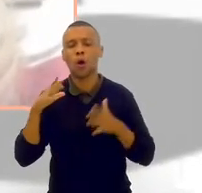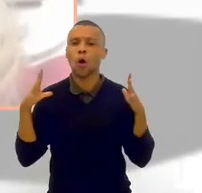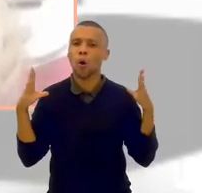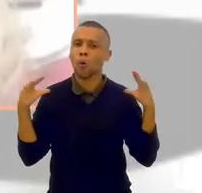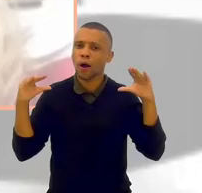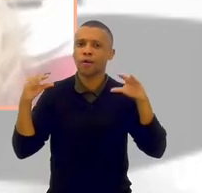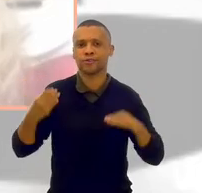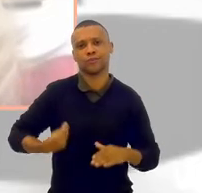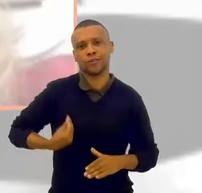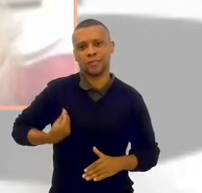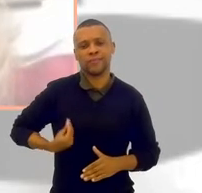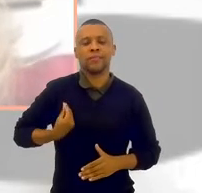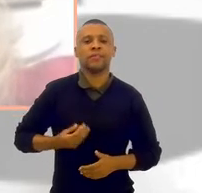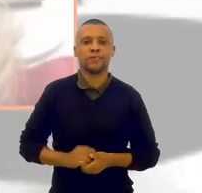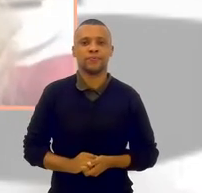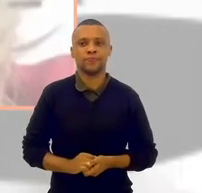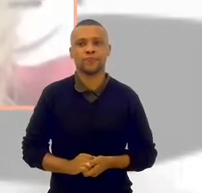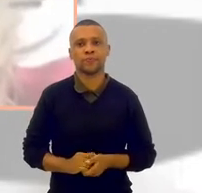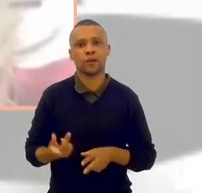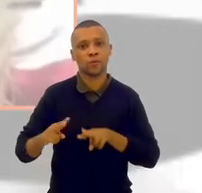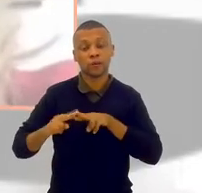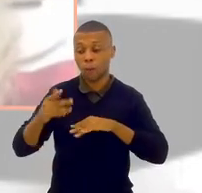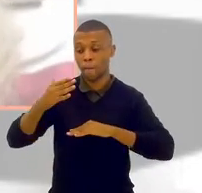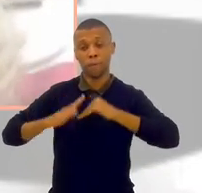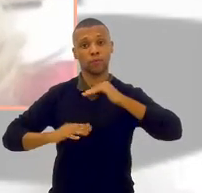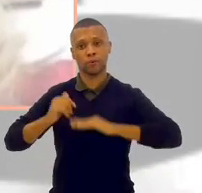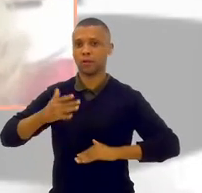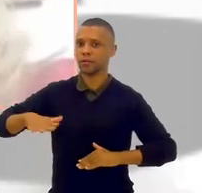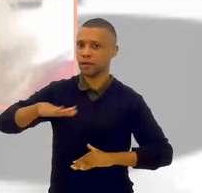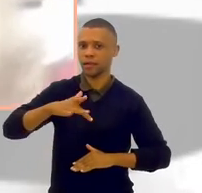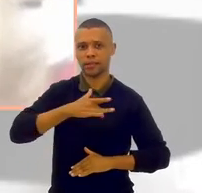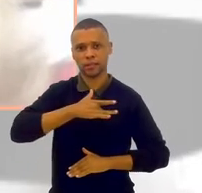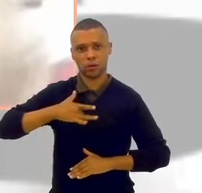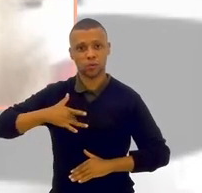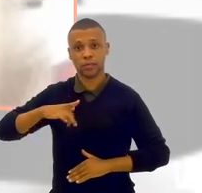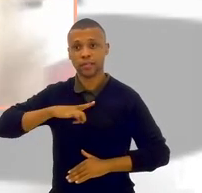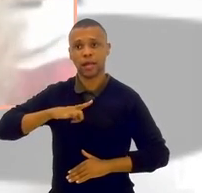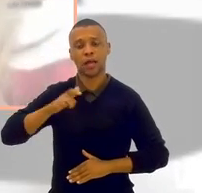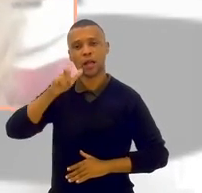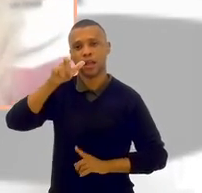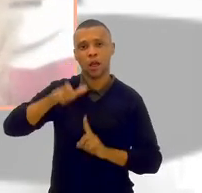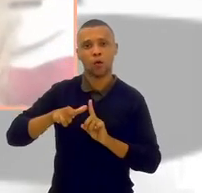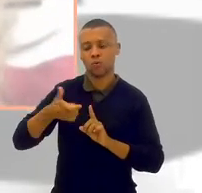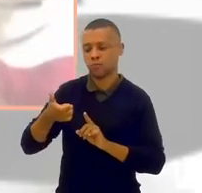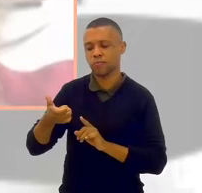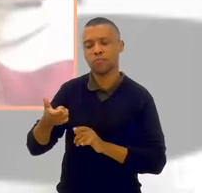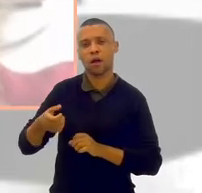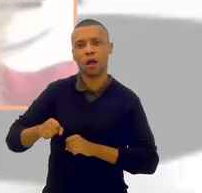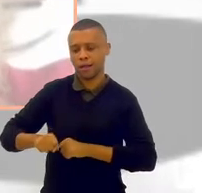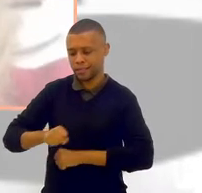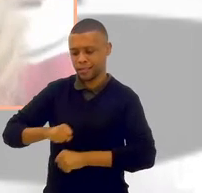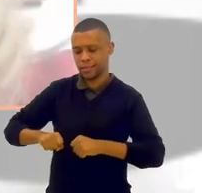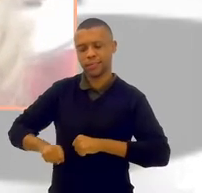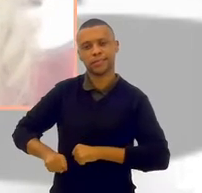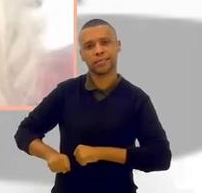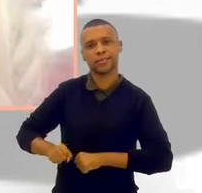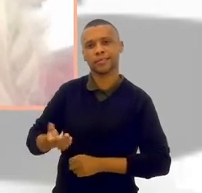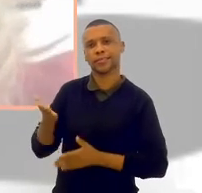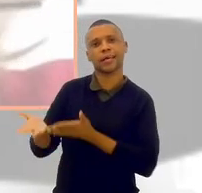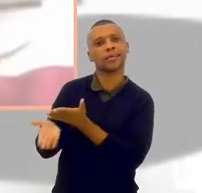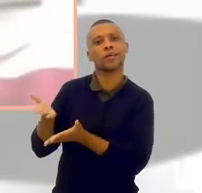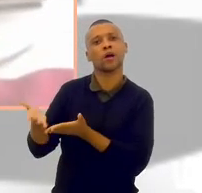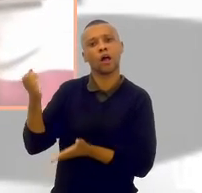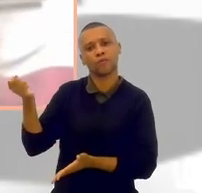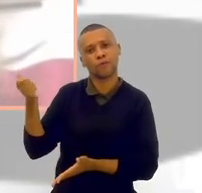na nossa vida, né? Então, por isso que eu digo, o profissional da saúde, ele tem ele é um sacerdote, ele tem uma vocação